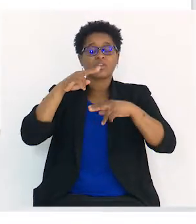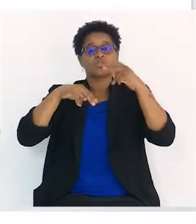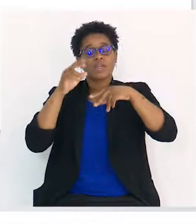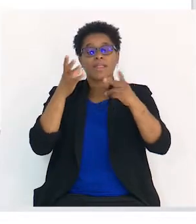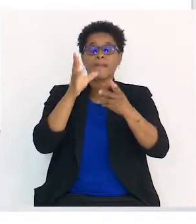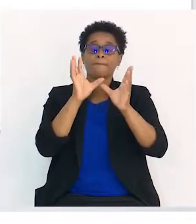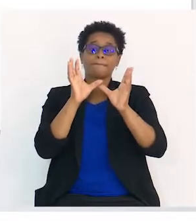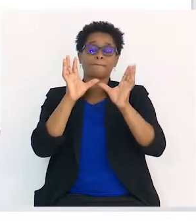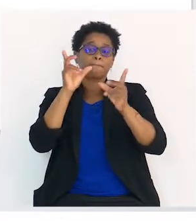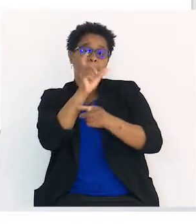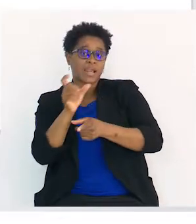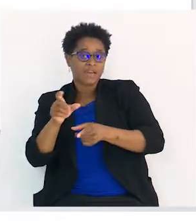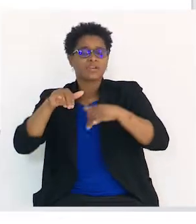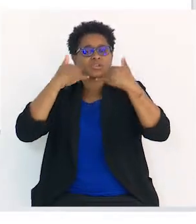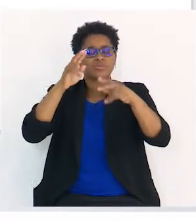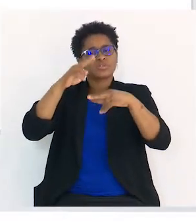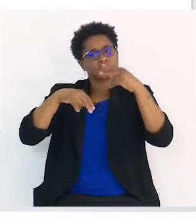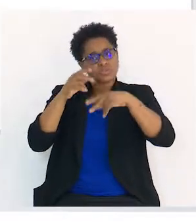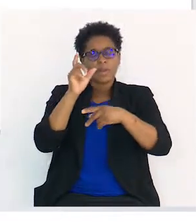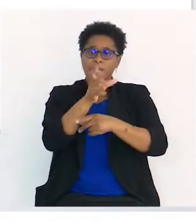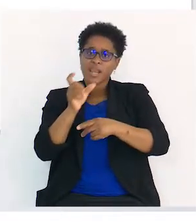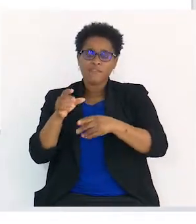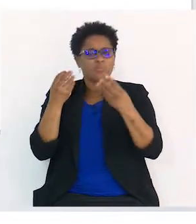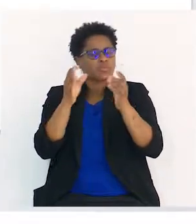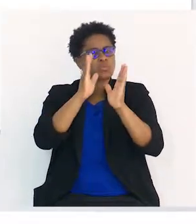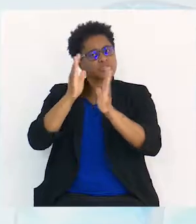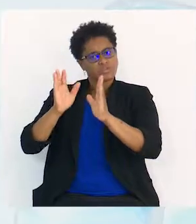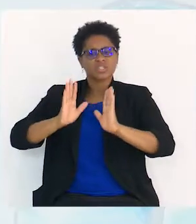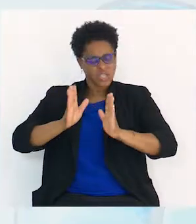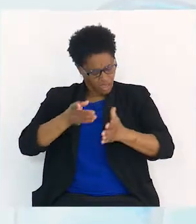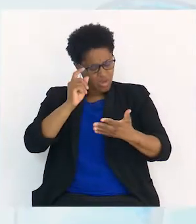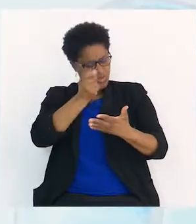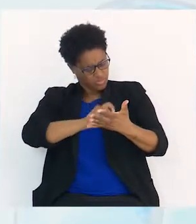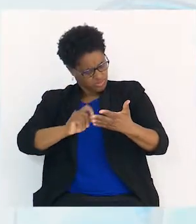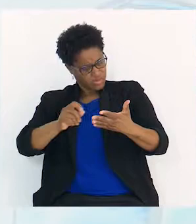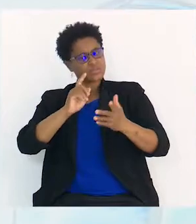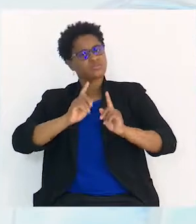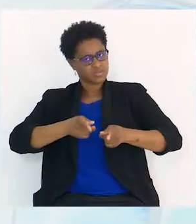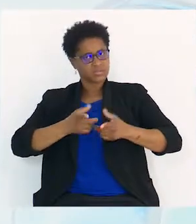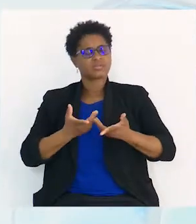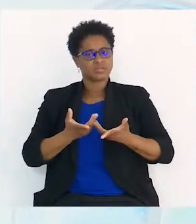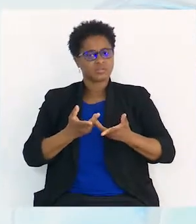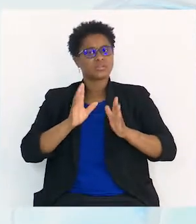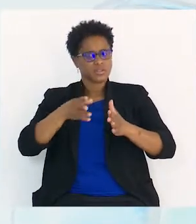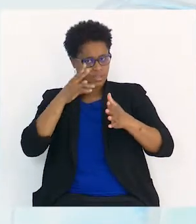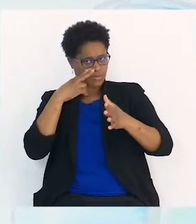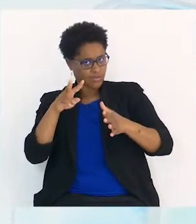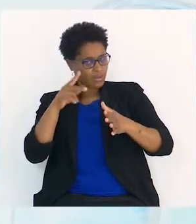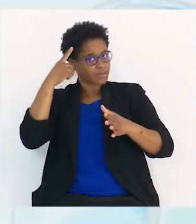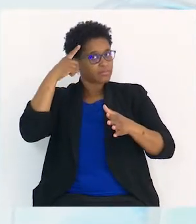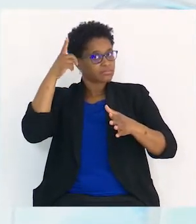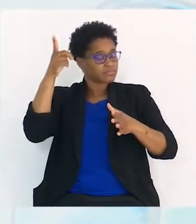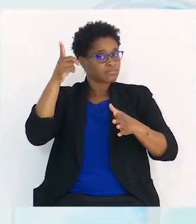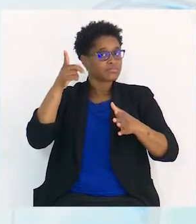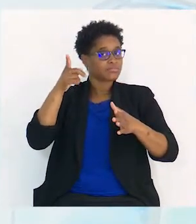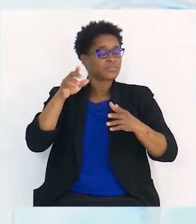palavras derivadas por vários processos. Já começaste a anotar? Já estás a acompanhar? A antena está afilada, a concentração